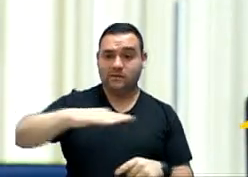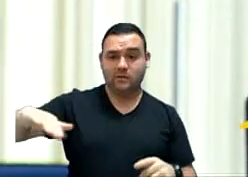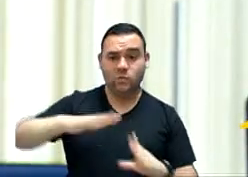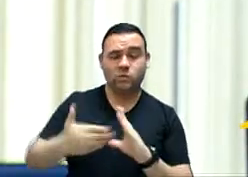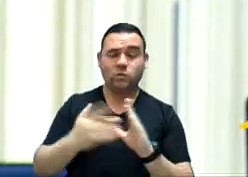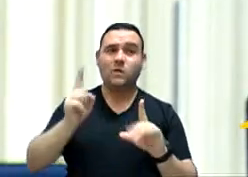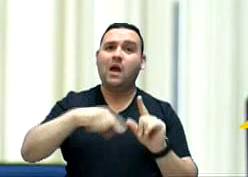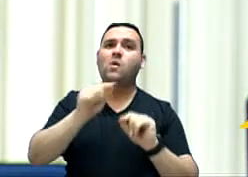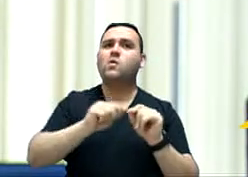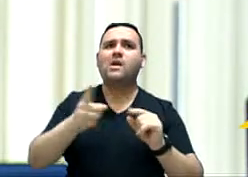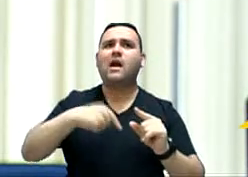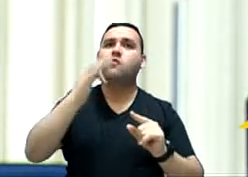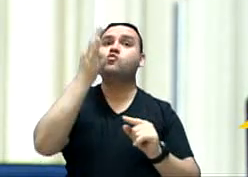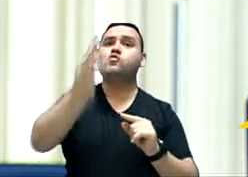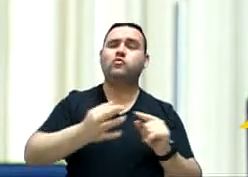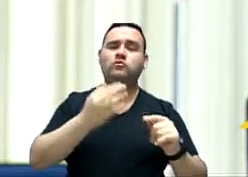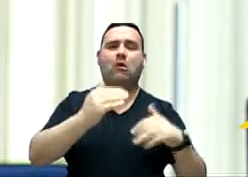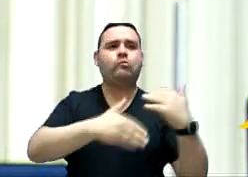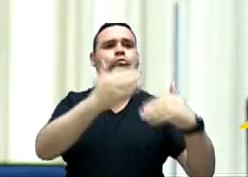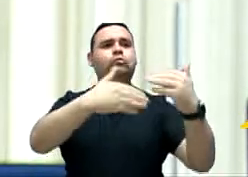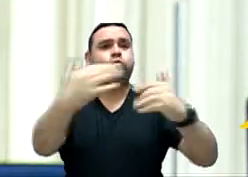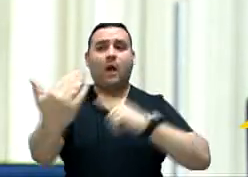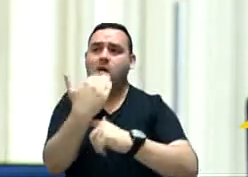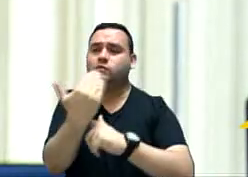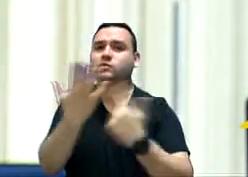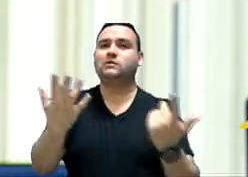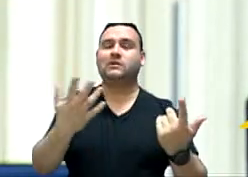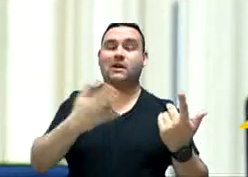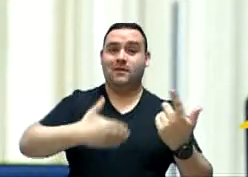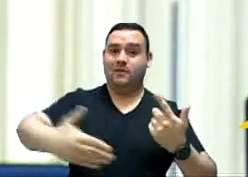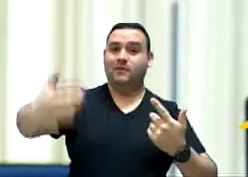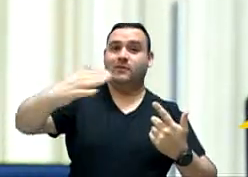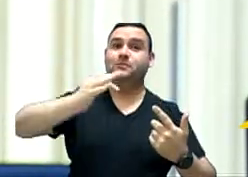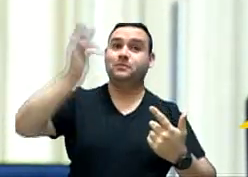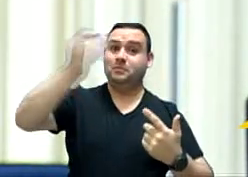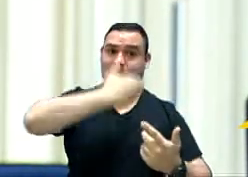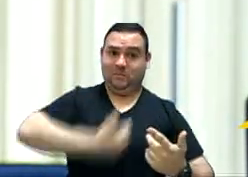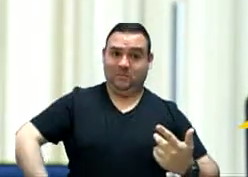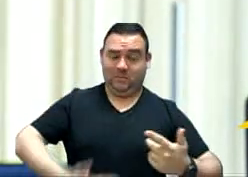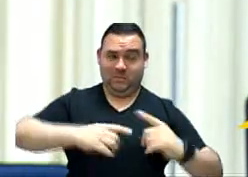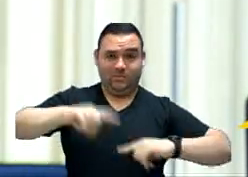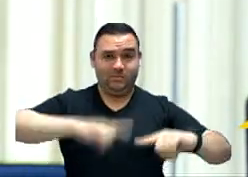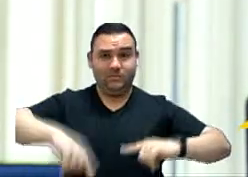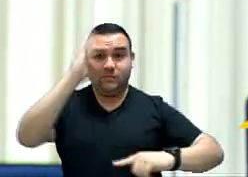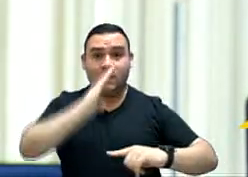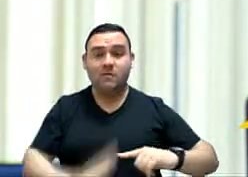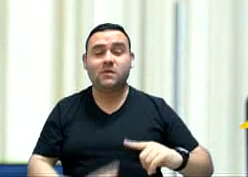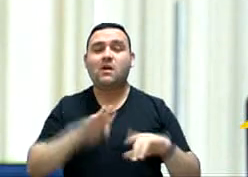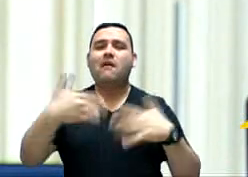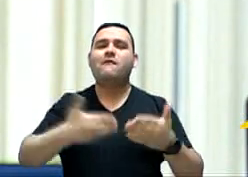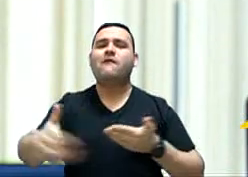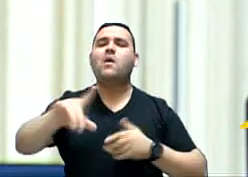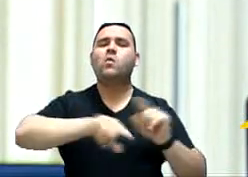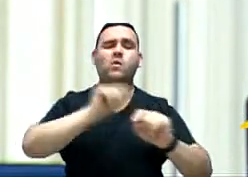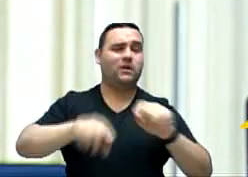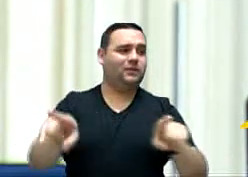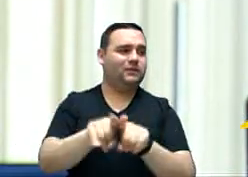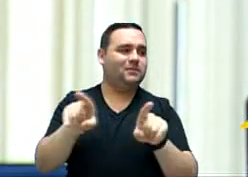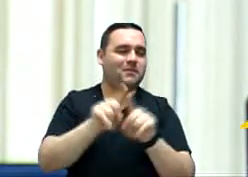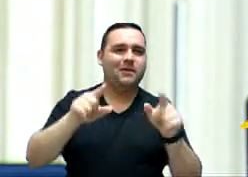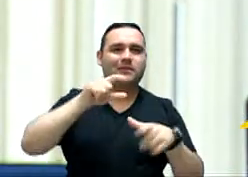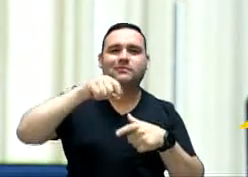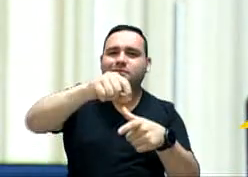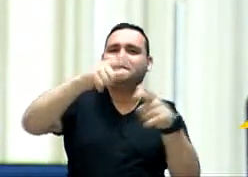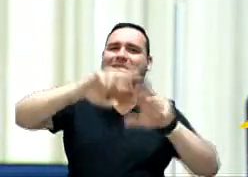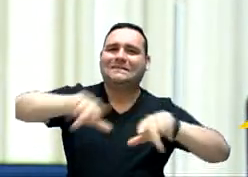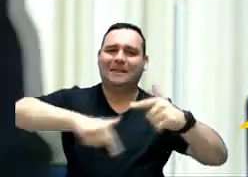as nossas, as futuras gerações, né? Serão aí os governantes do país, serão os